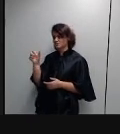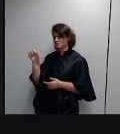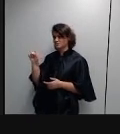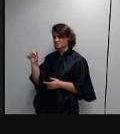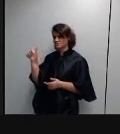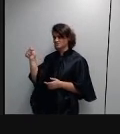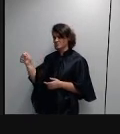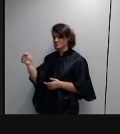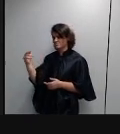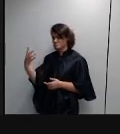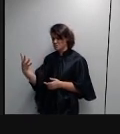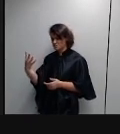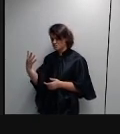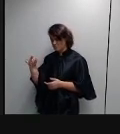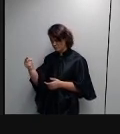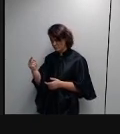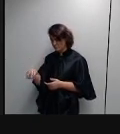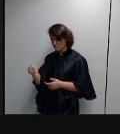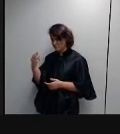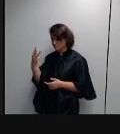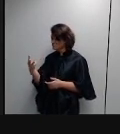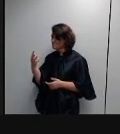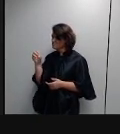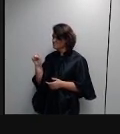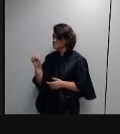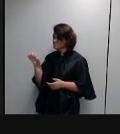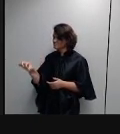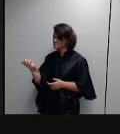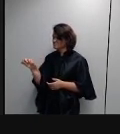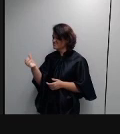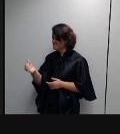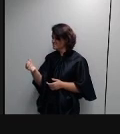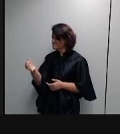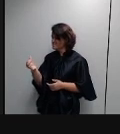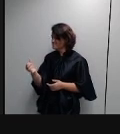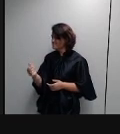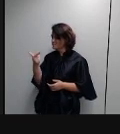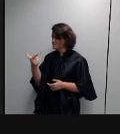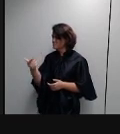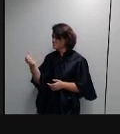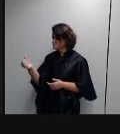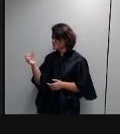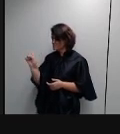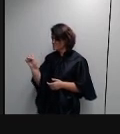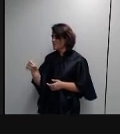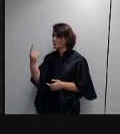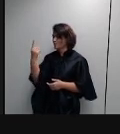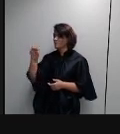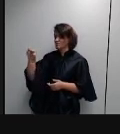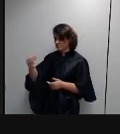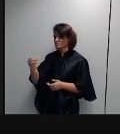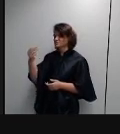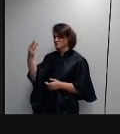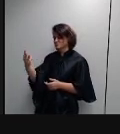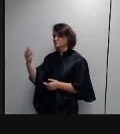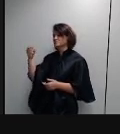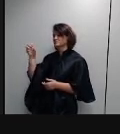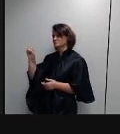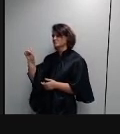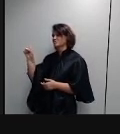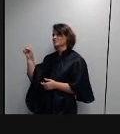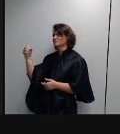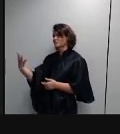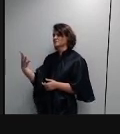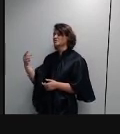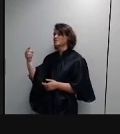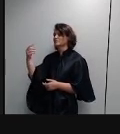1286 do Rio perdoe-me 268 milhão 584 268 do